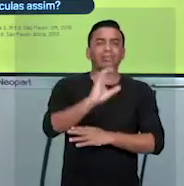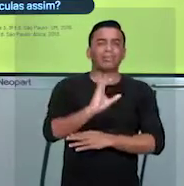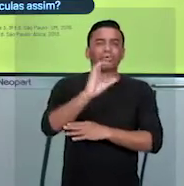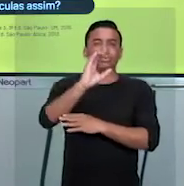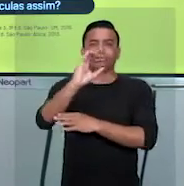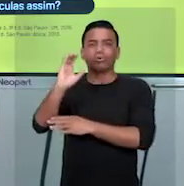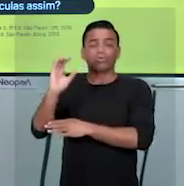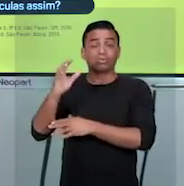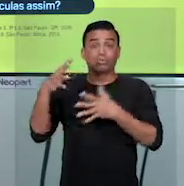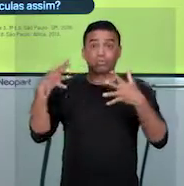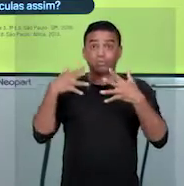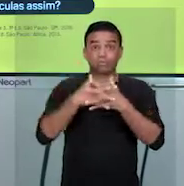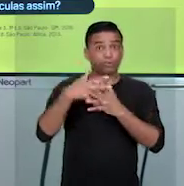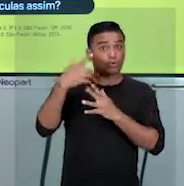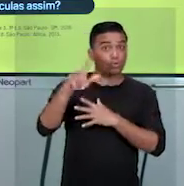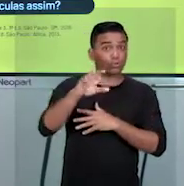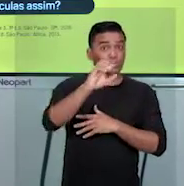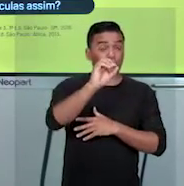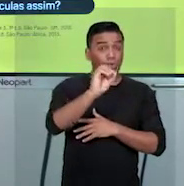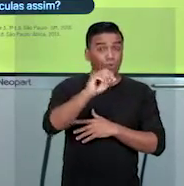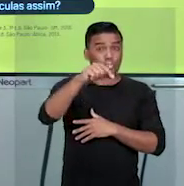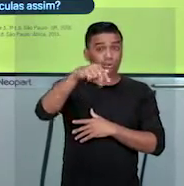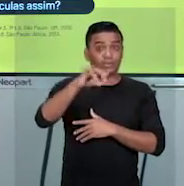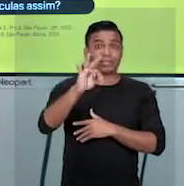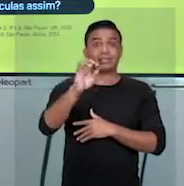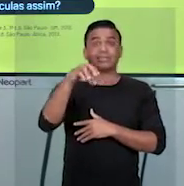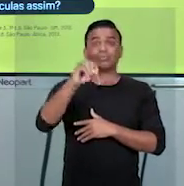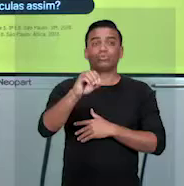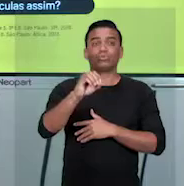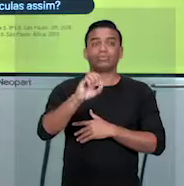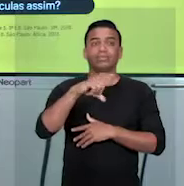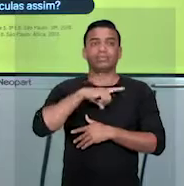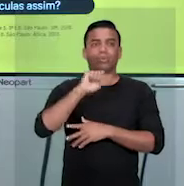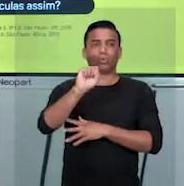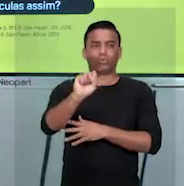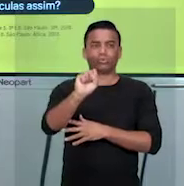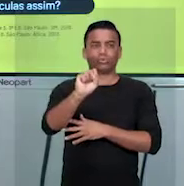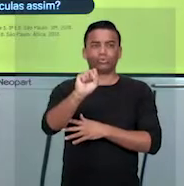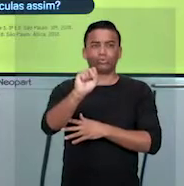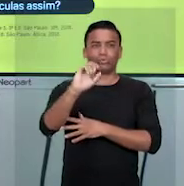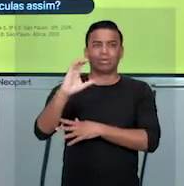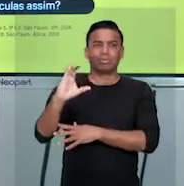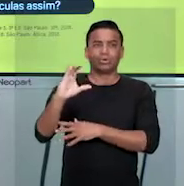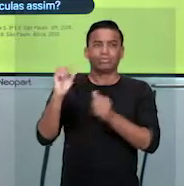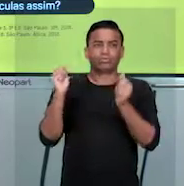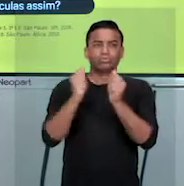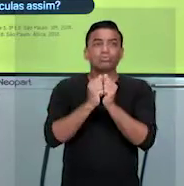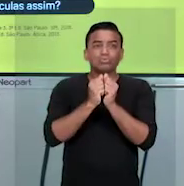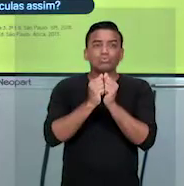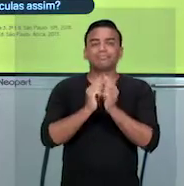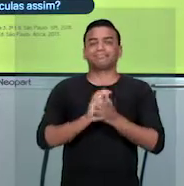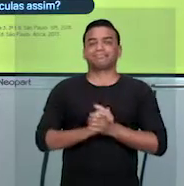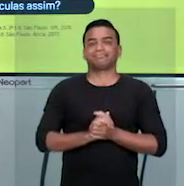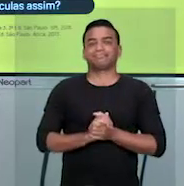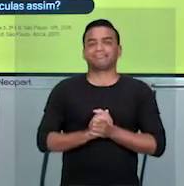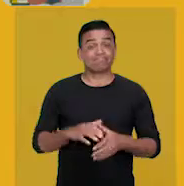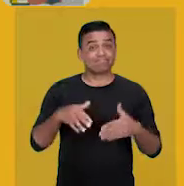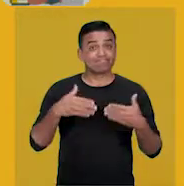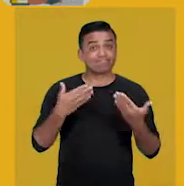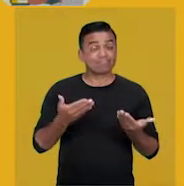não confundir com o octano, onde eu tenha 8 carbonos emparelhados, né, lado a lado. Bom,